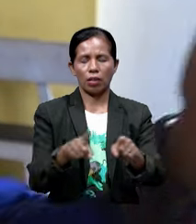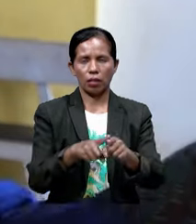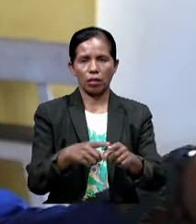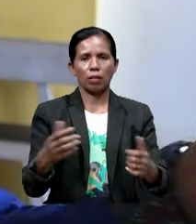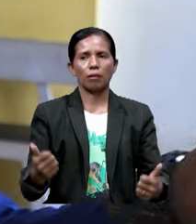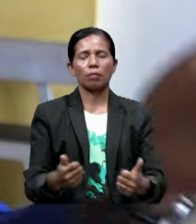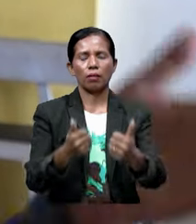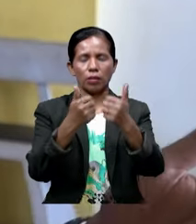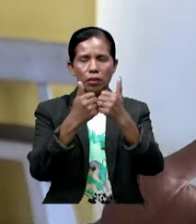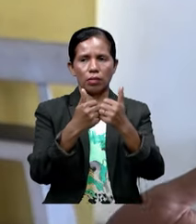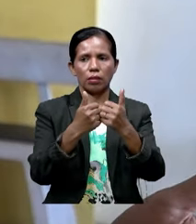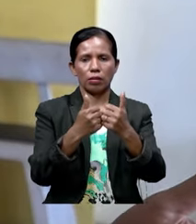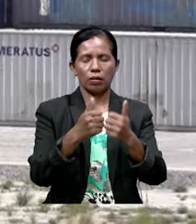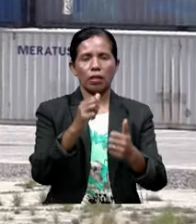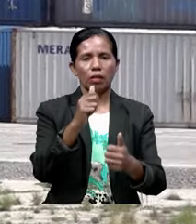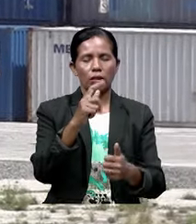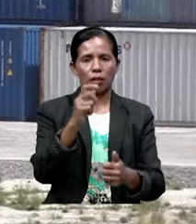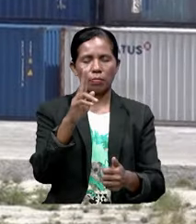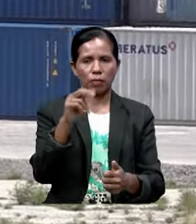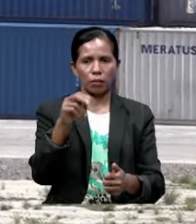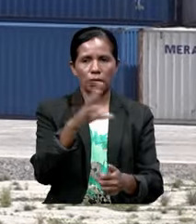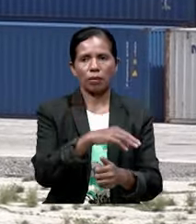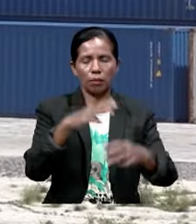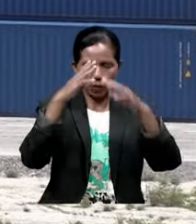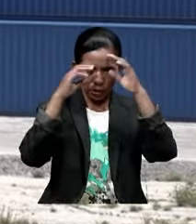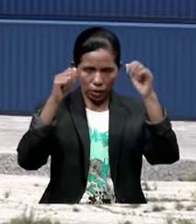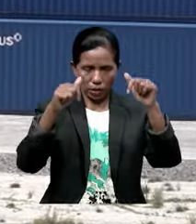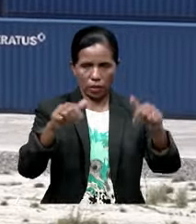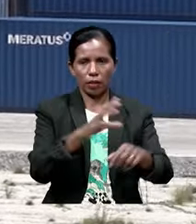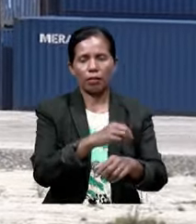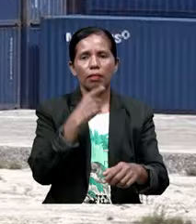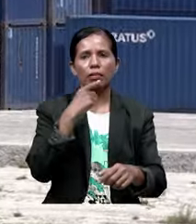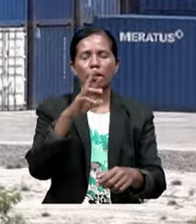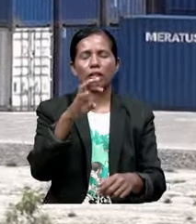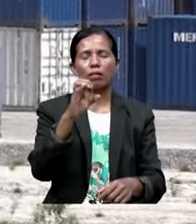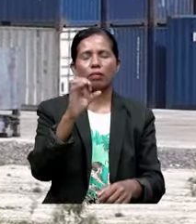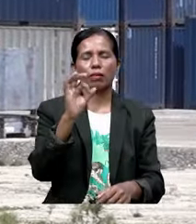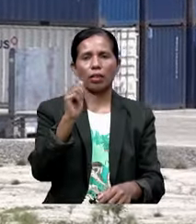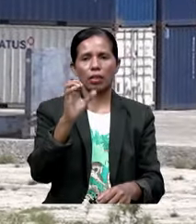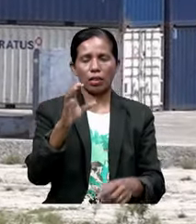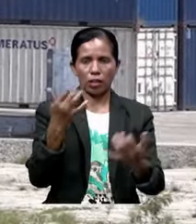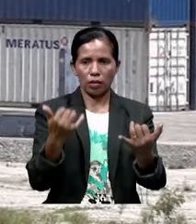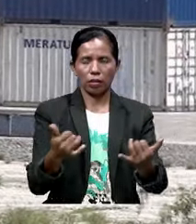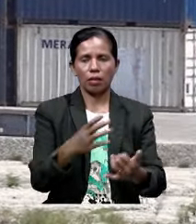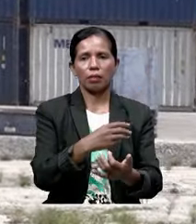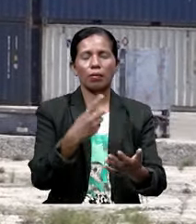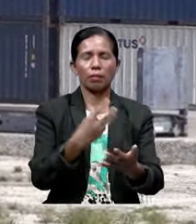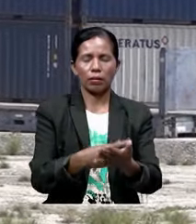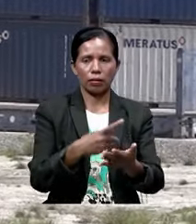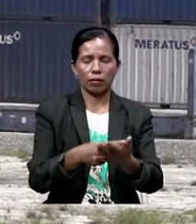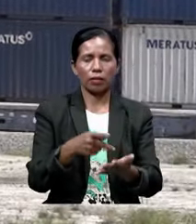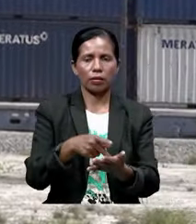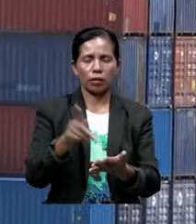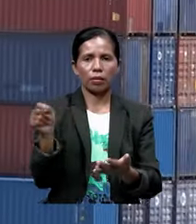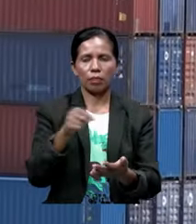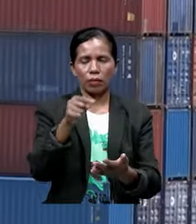ho Porto atapupu. Antes ne presidente Timor Port Rafael Ribeiro Ateten, da dau ne Porto Tibra aplica taxa por